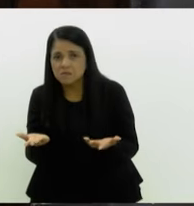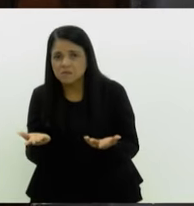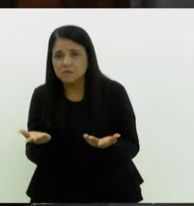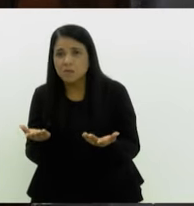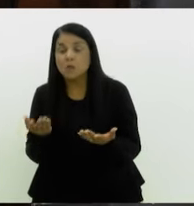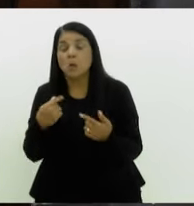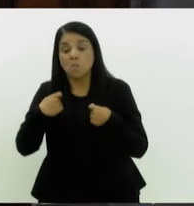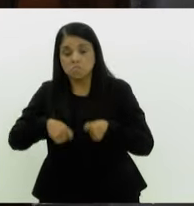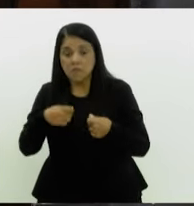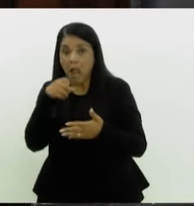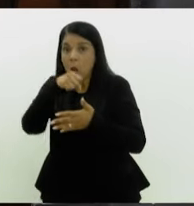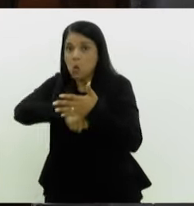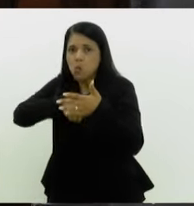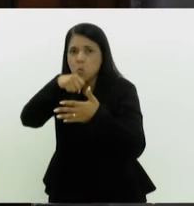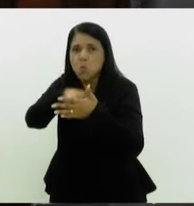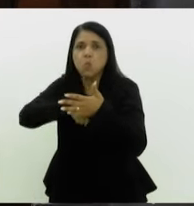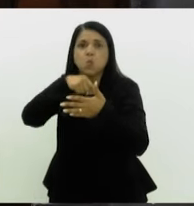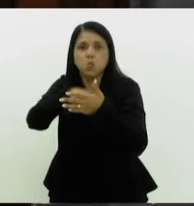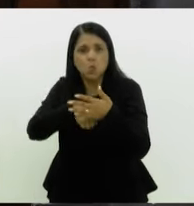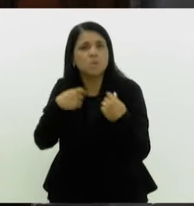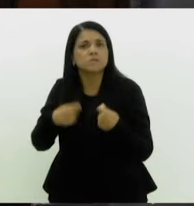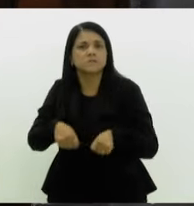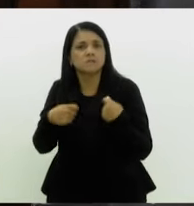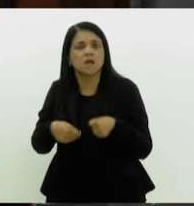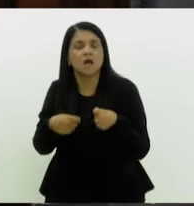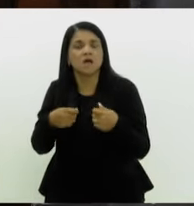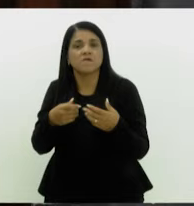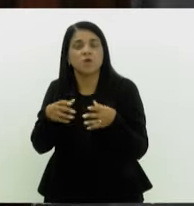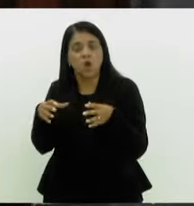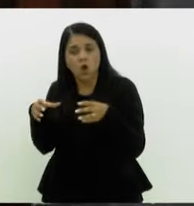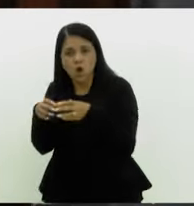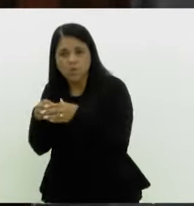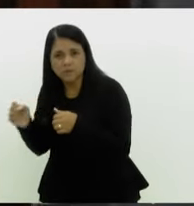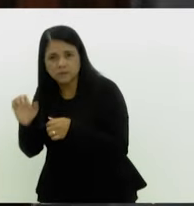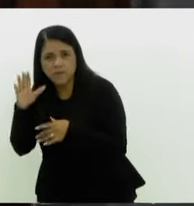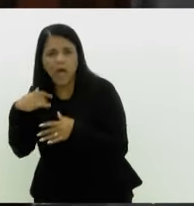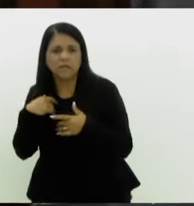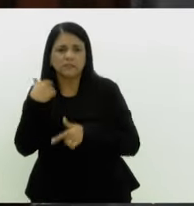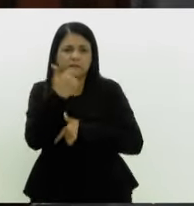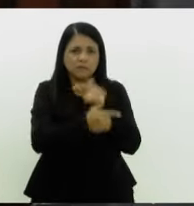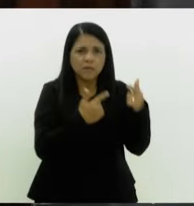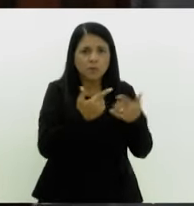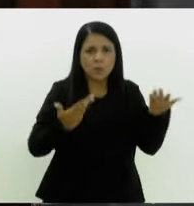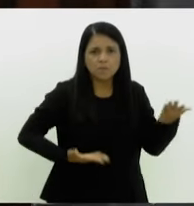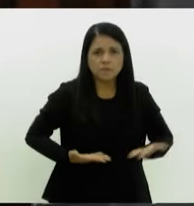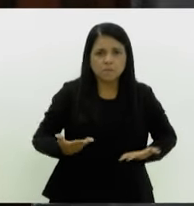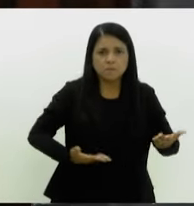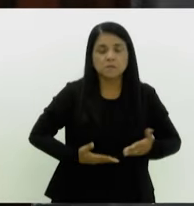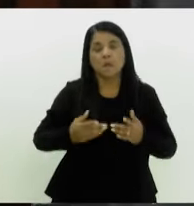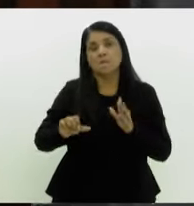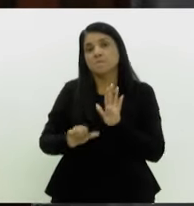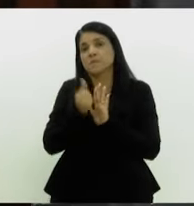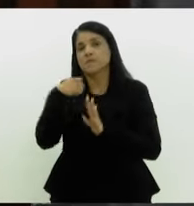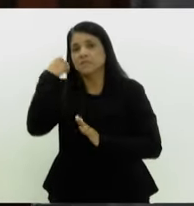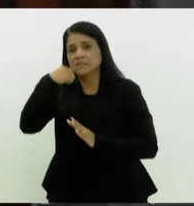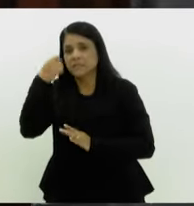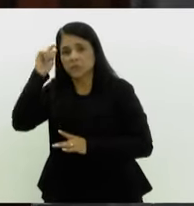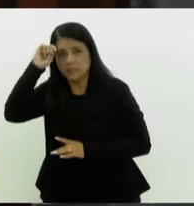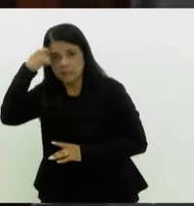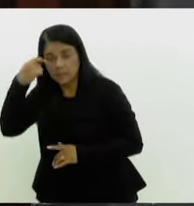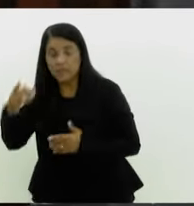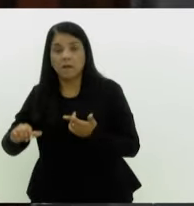tinha de lutar uma mulher que saiu da comunidade foi empregada doméstica foi a primeira Senadora Negra foi primeira